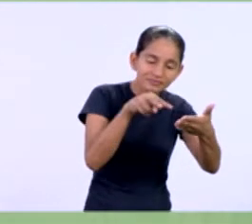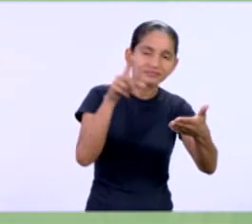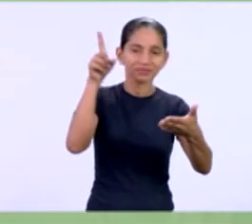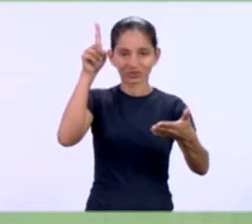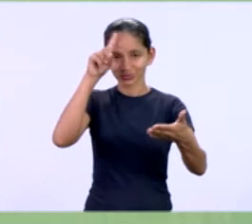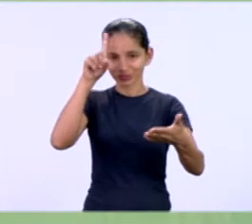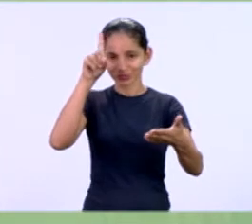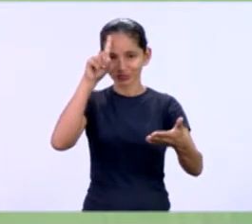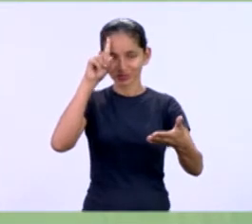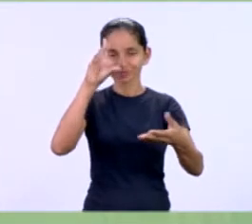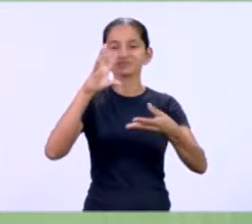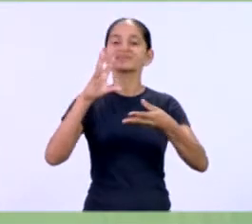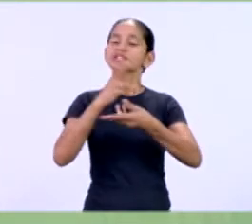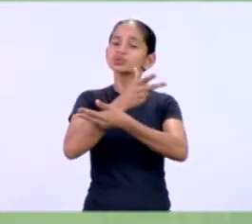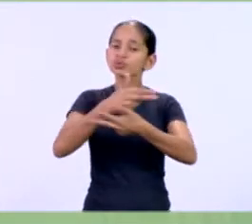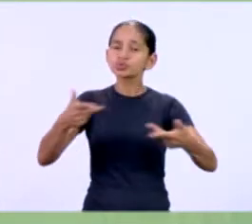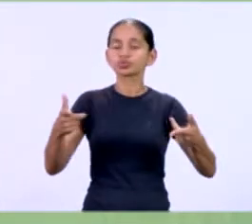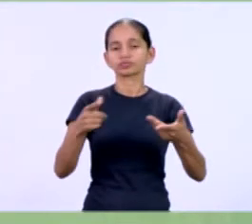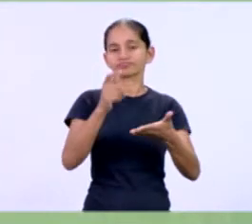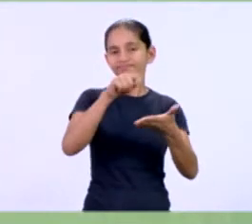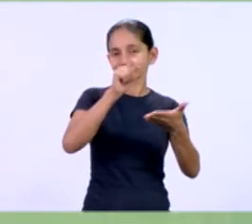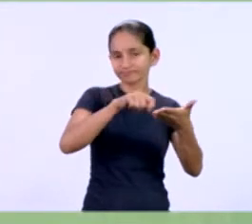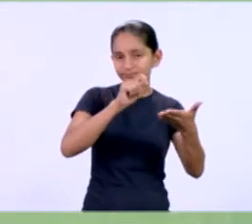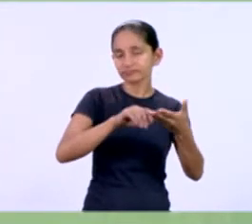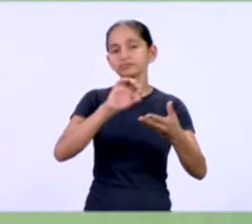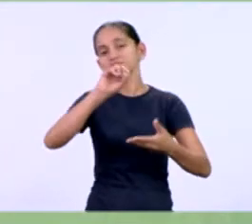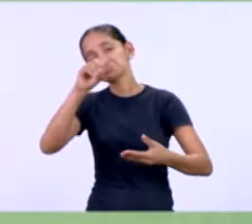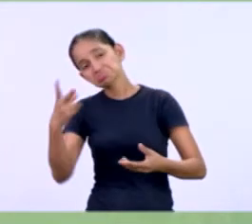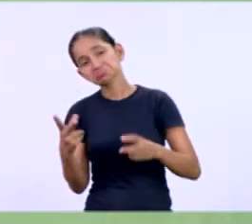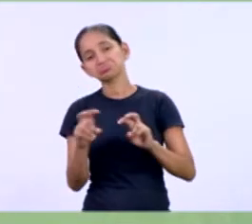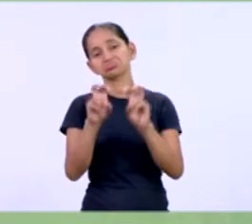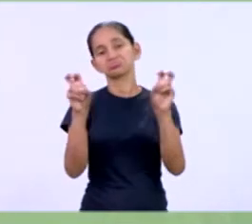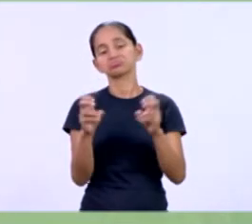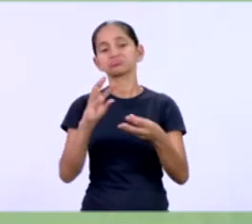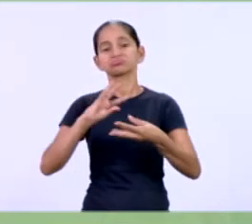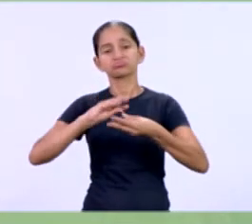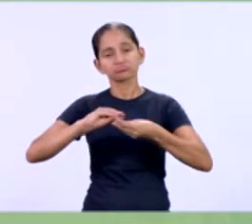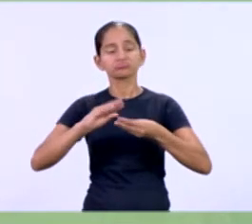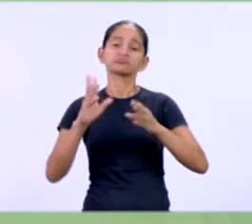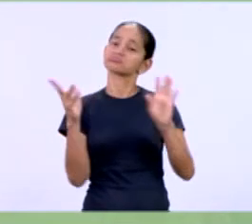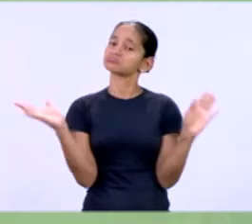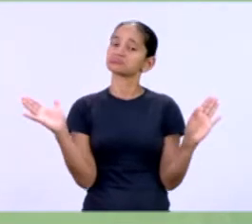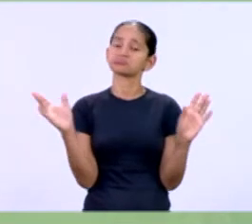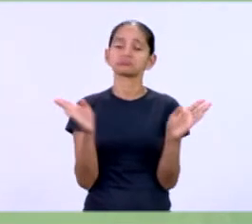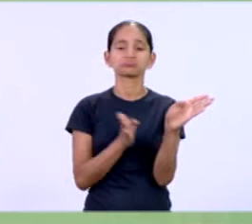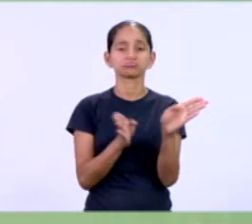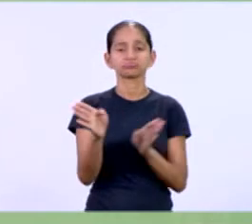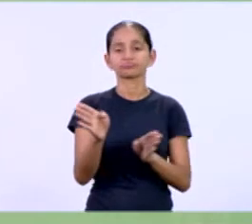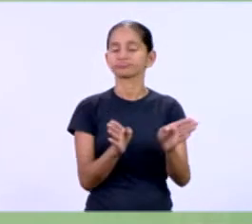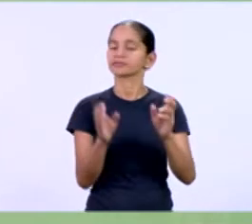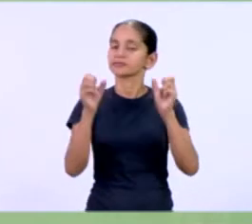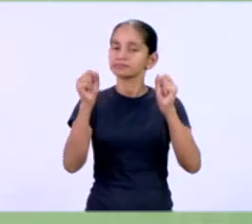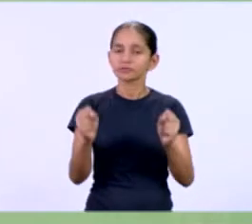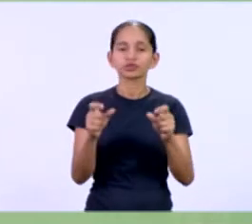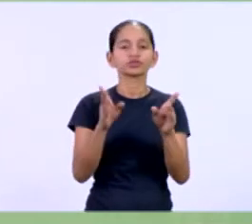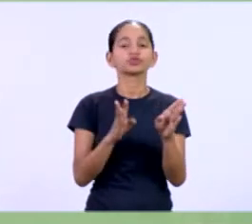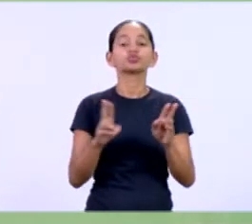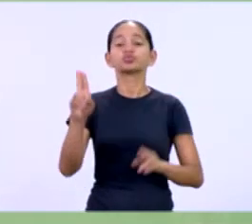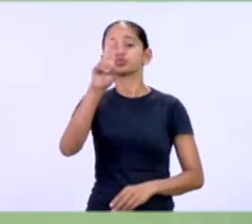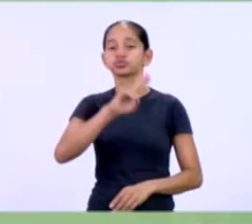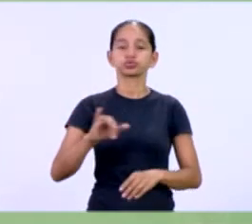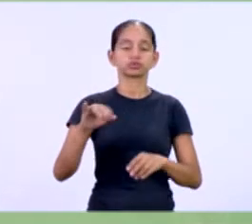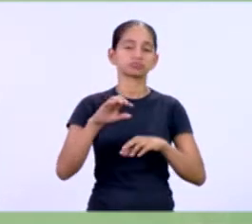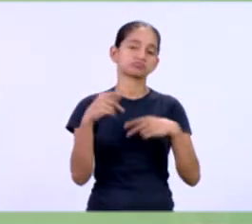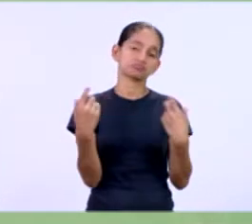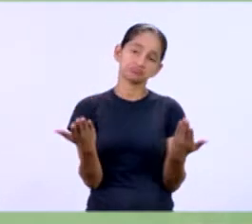produzir dados confiáveis e organizados, sendo a principal finalidade